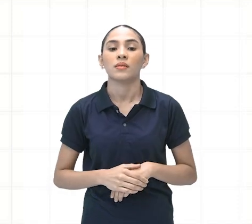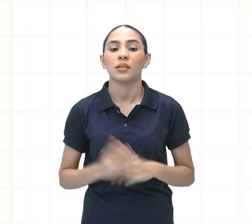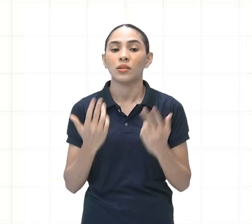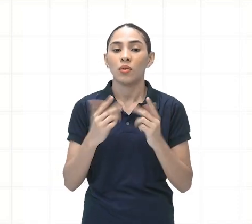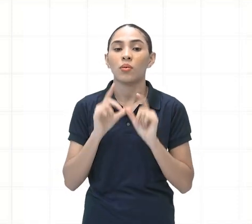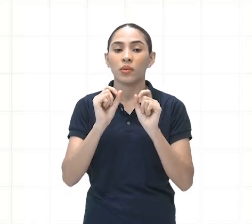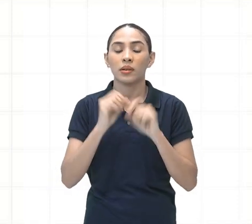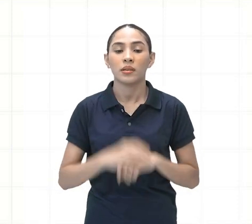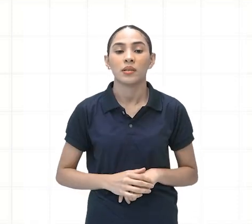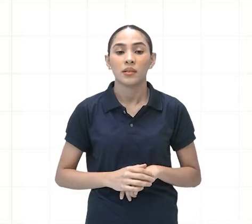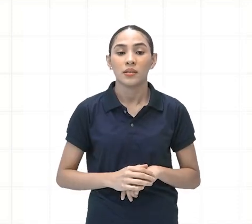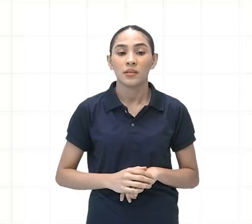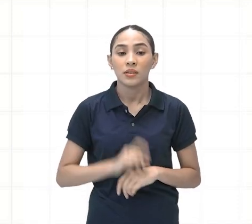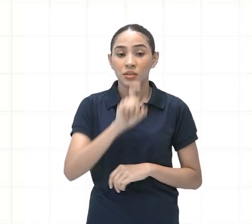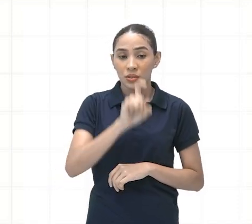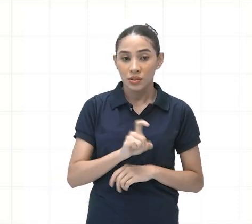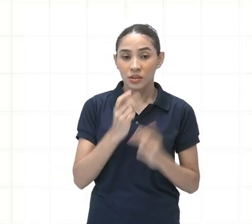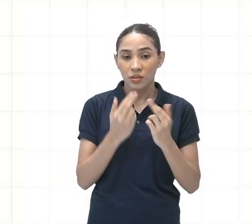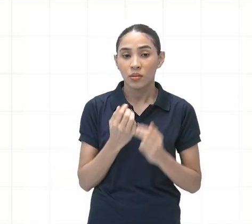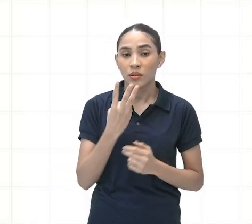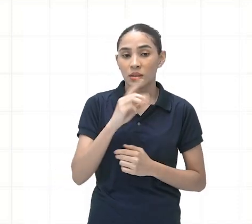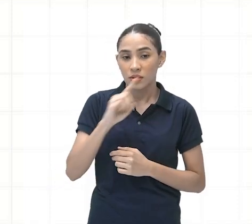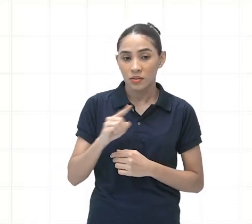nós vamos obter